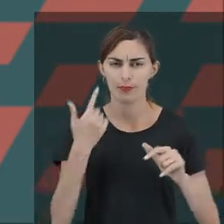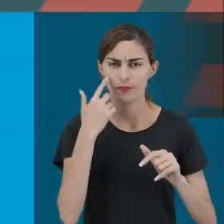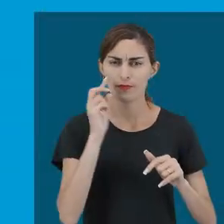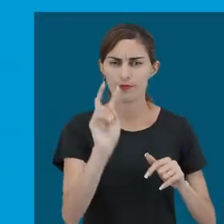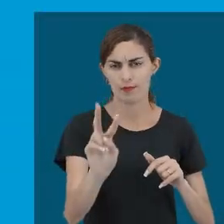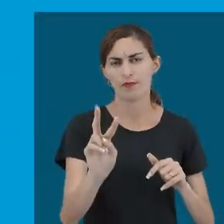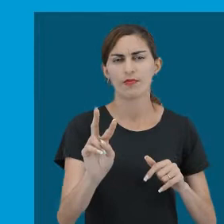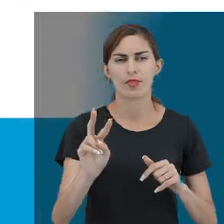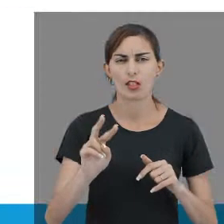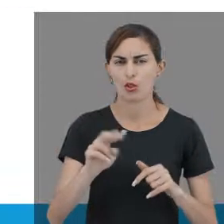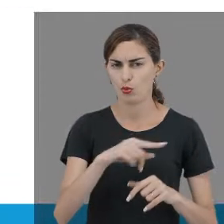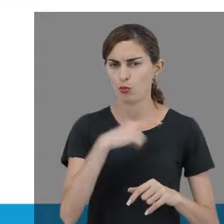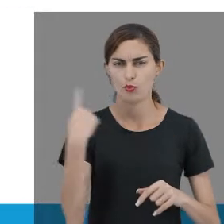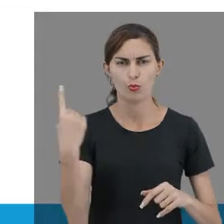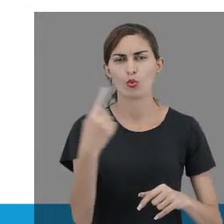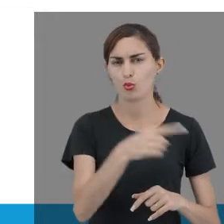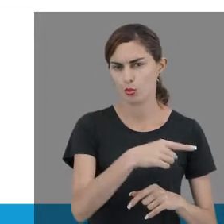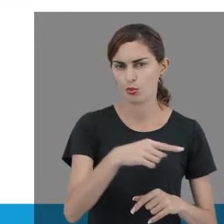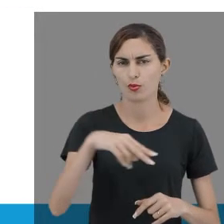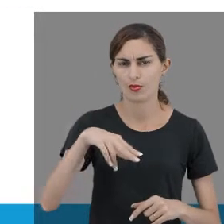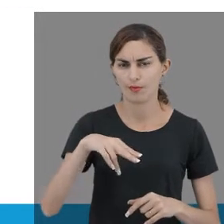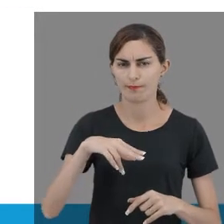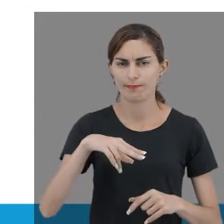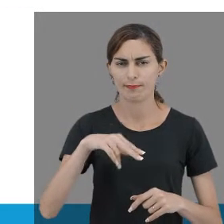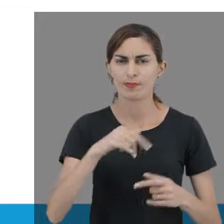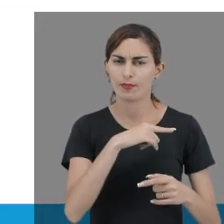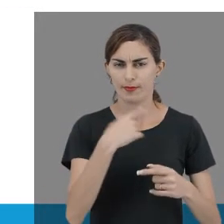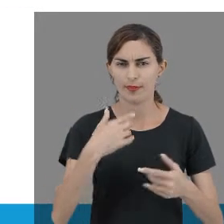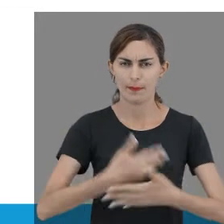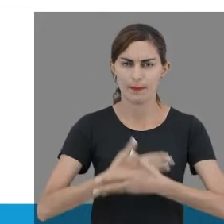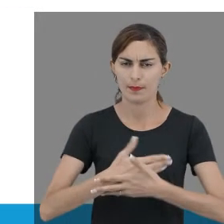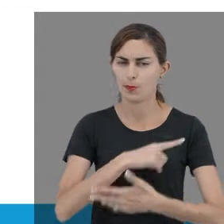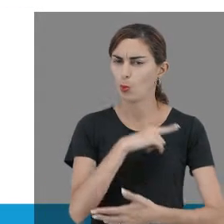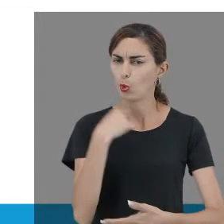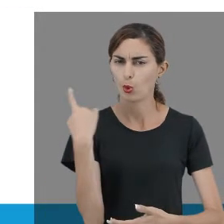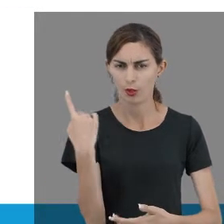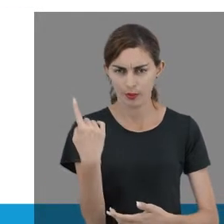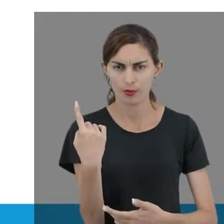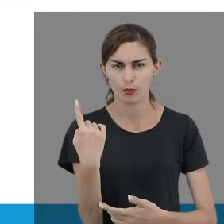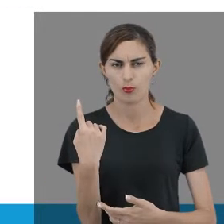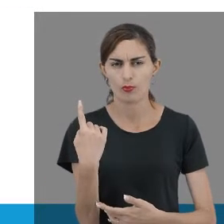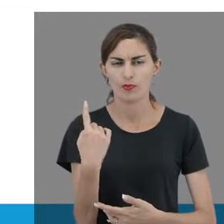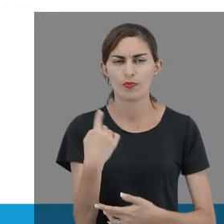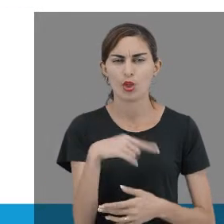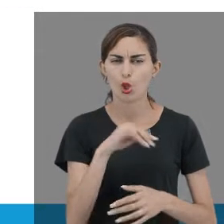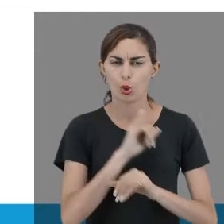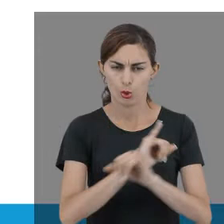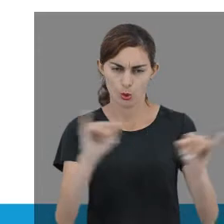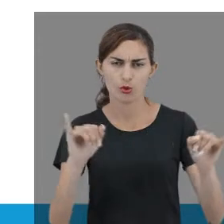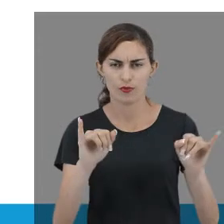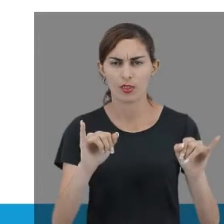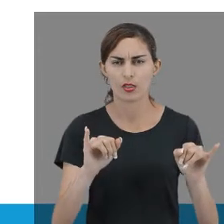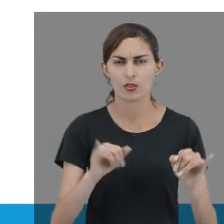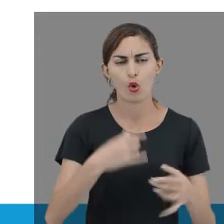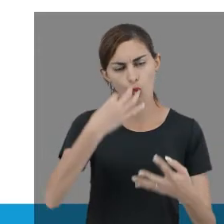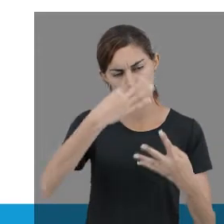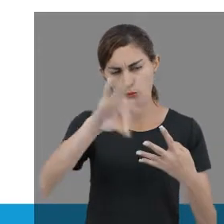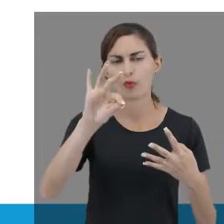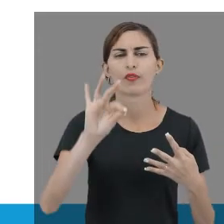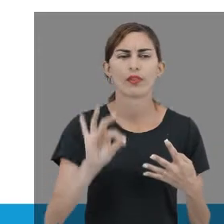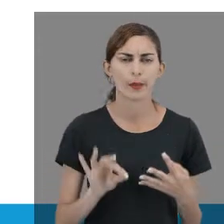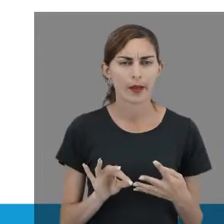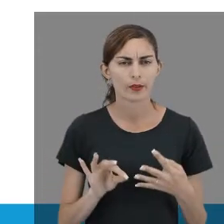E o descartado? Então, uma vez que você tem o natimorto, uma vez que você tem a criança, o recém-nascido que faleceu,